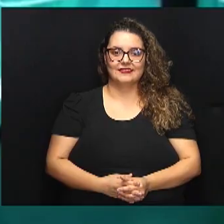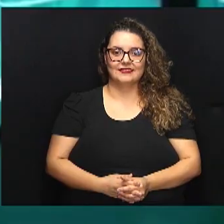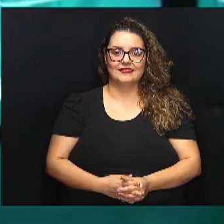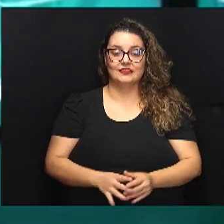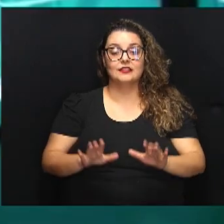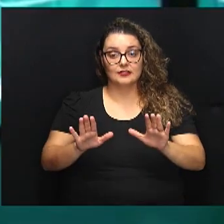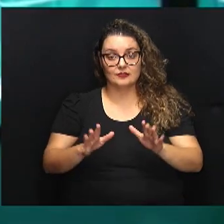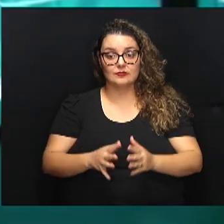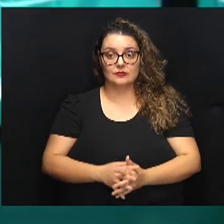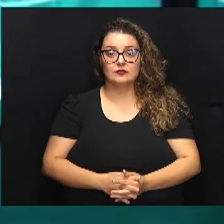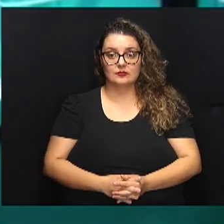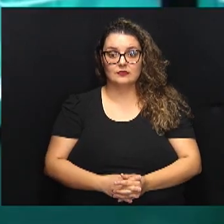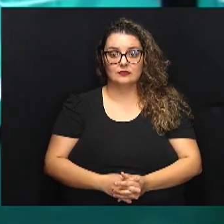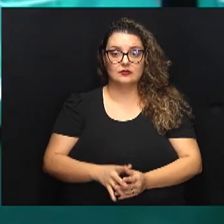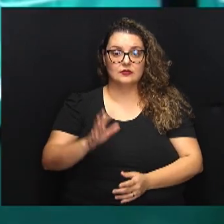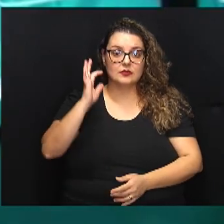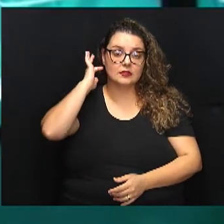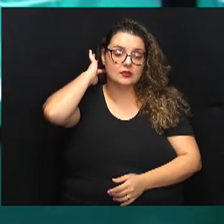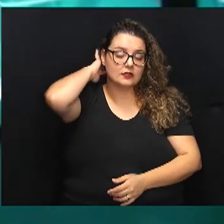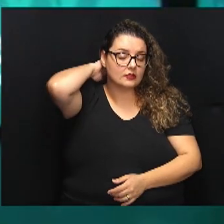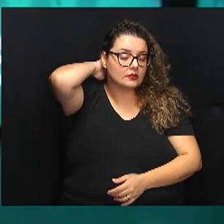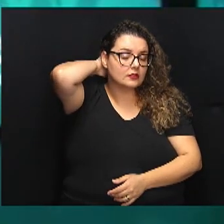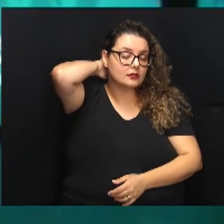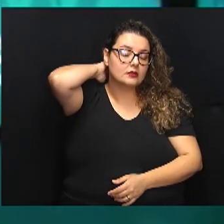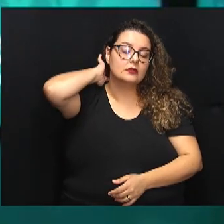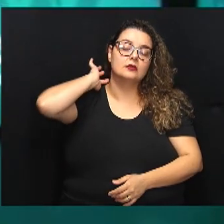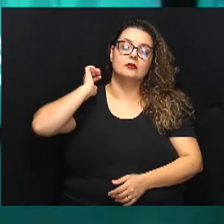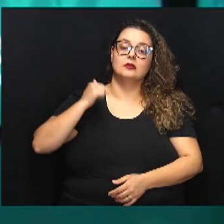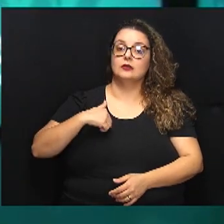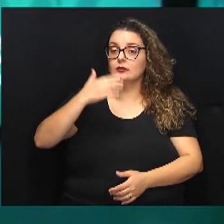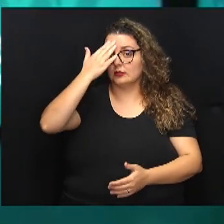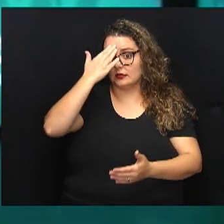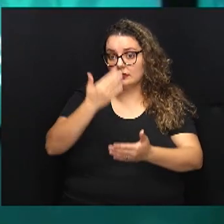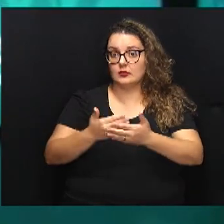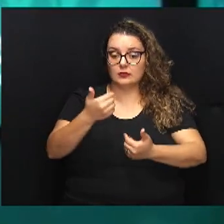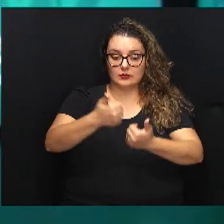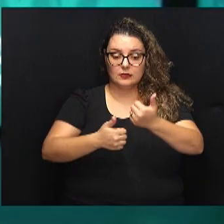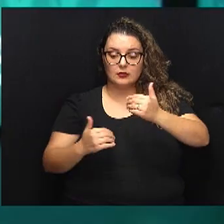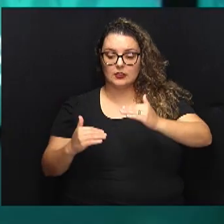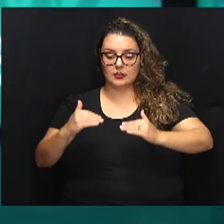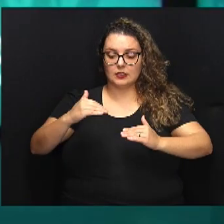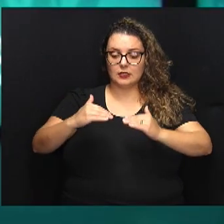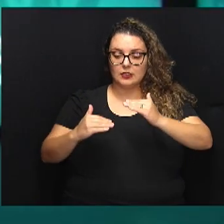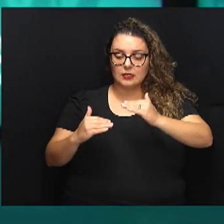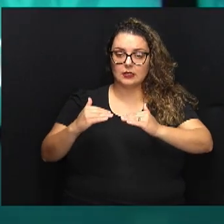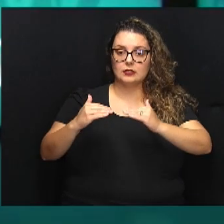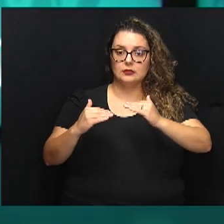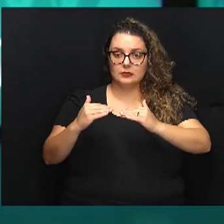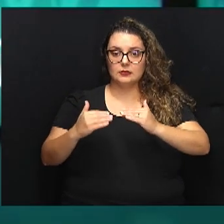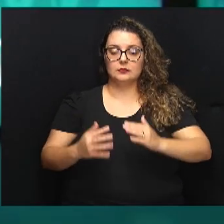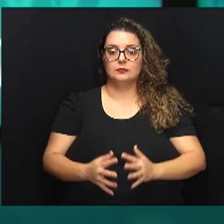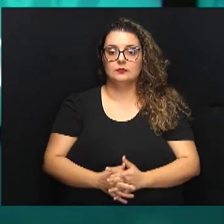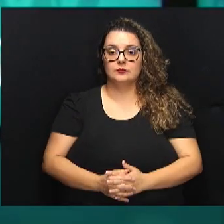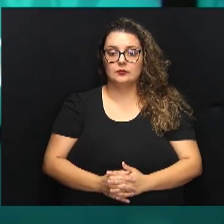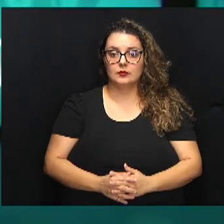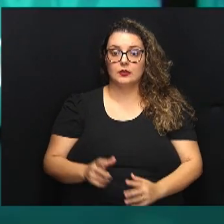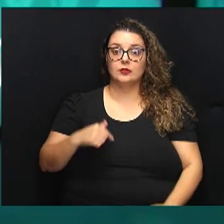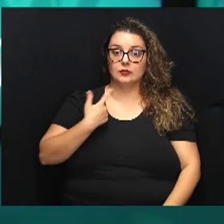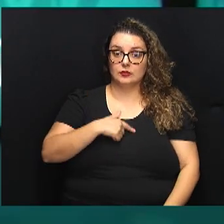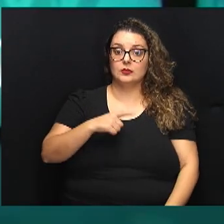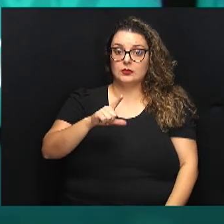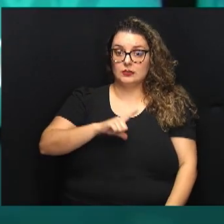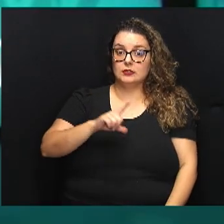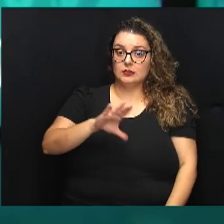Mas eu acredito no futebol muito em equilíbrio. Eu acredito que a gente tem que ter muita coragem